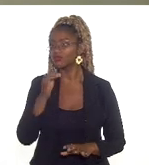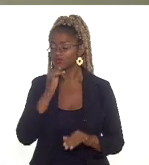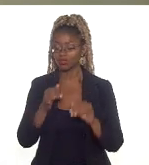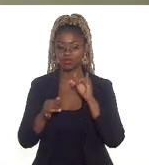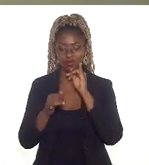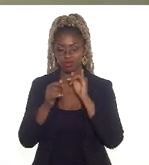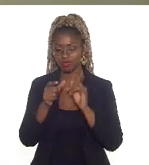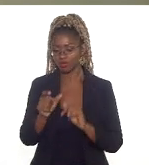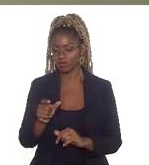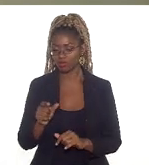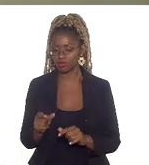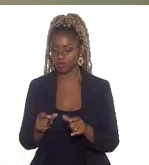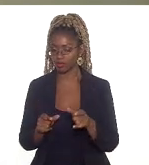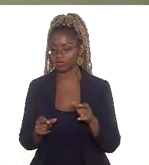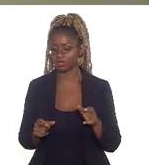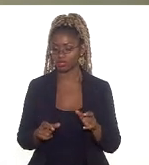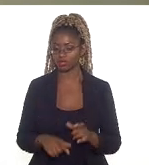cópia de